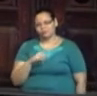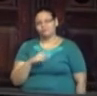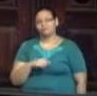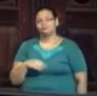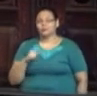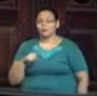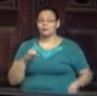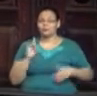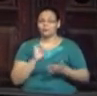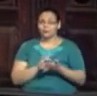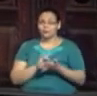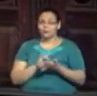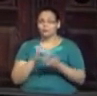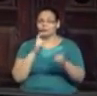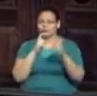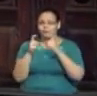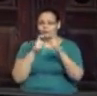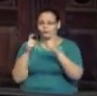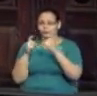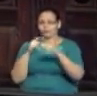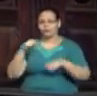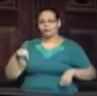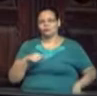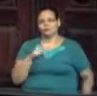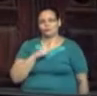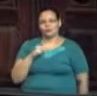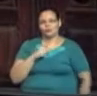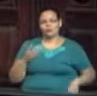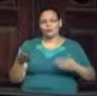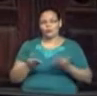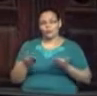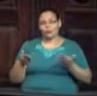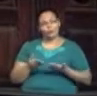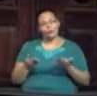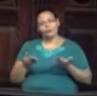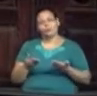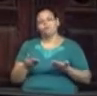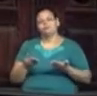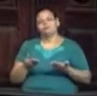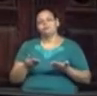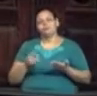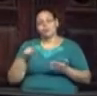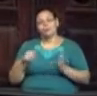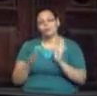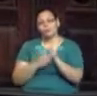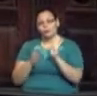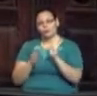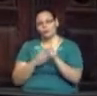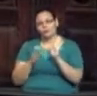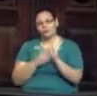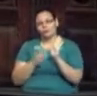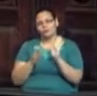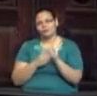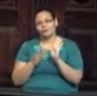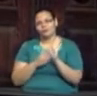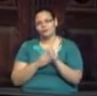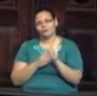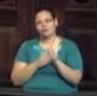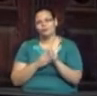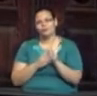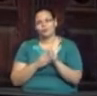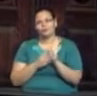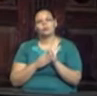Que a verdade é a discussão que temos hoje aqui a respeito da proposta